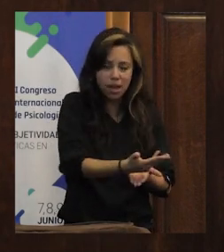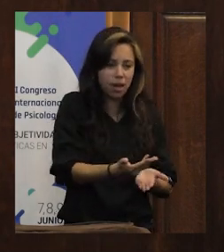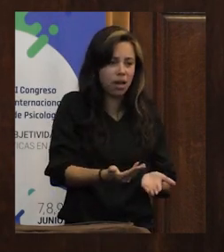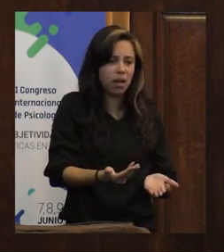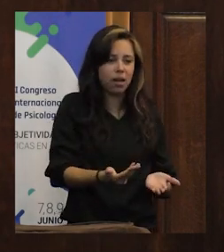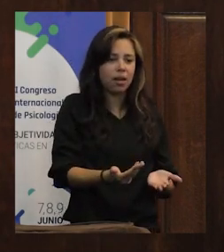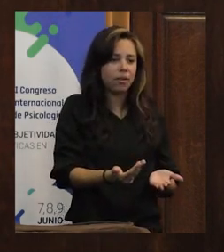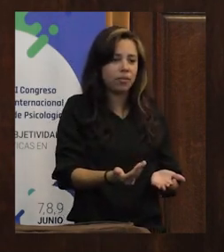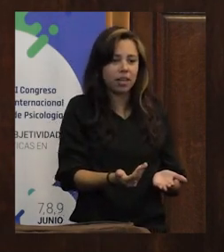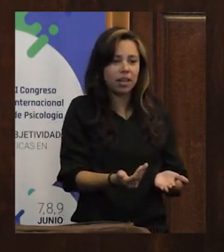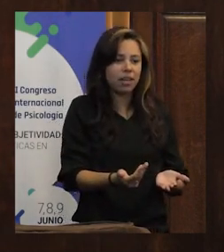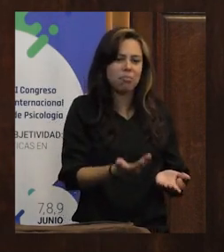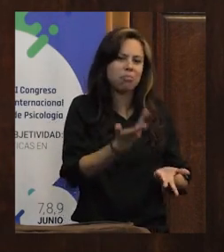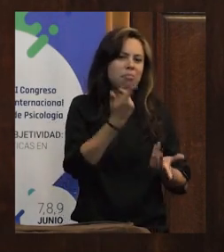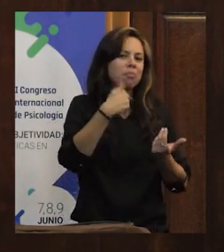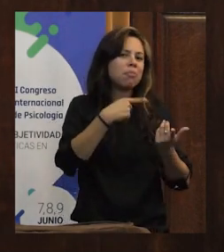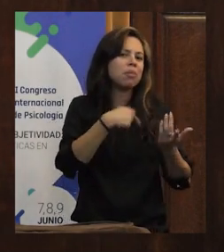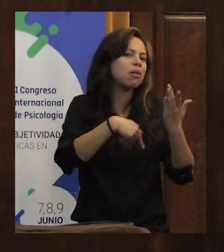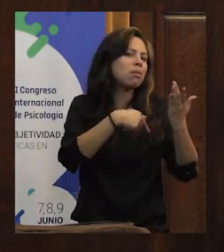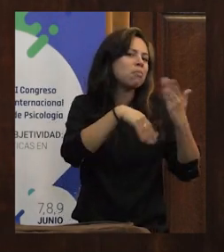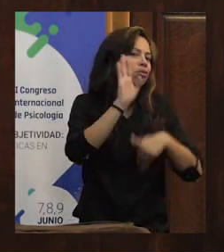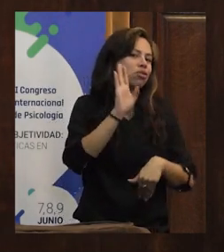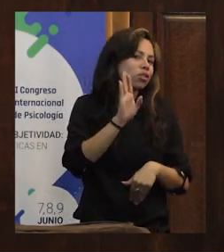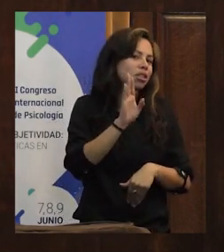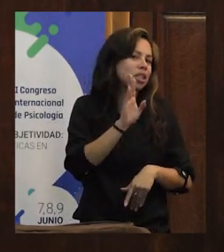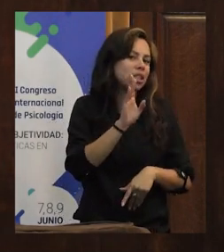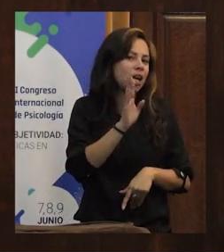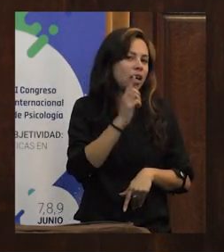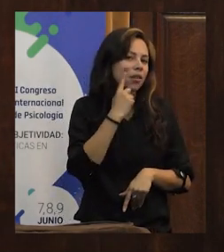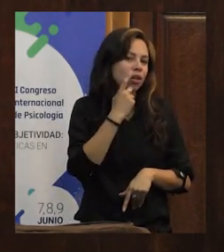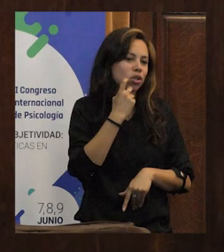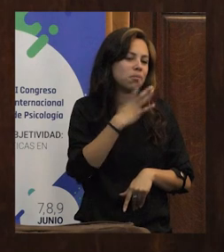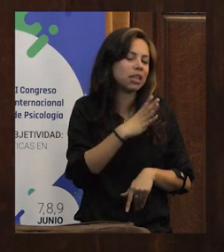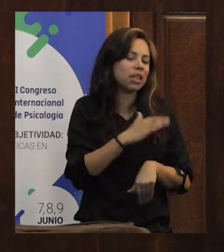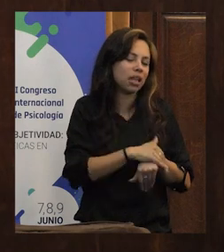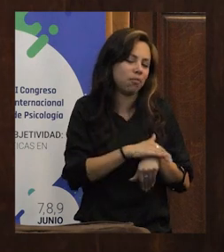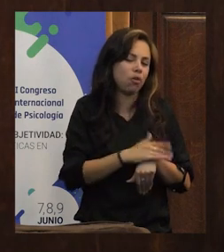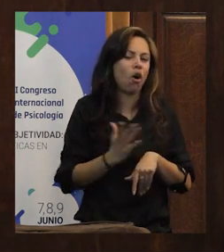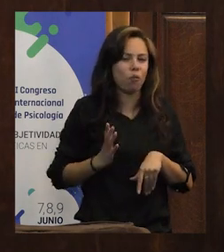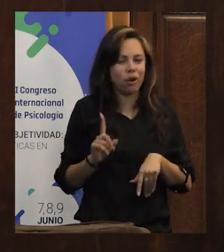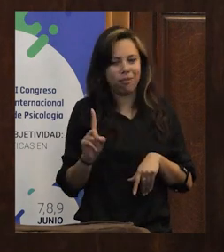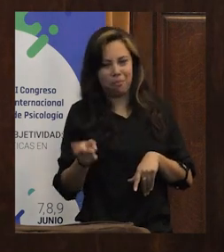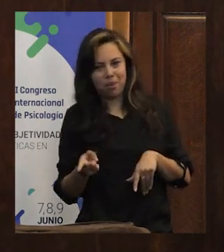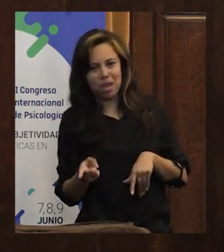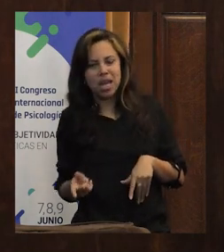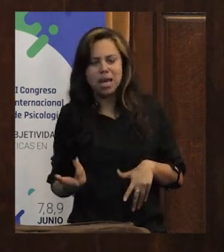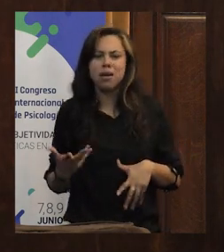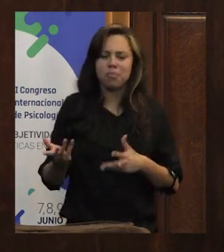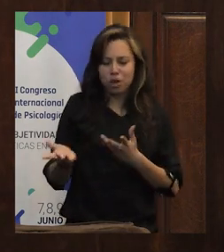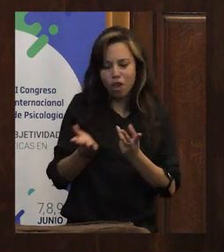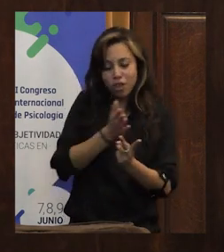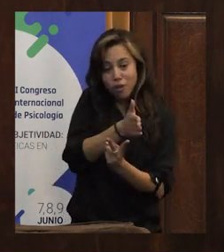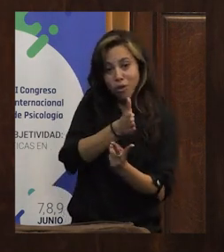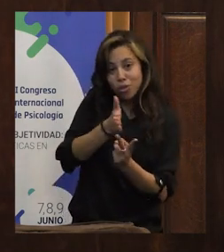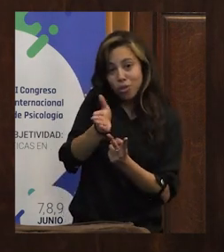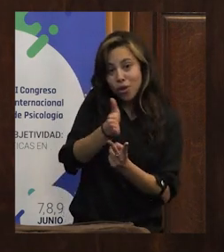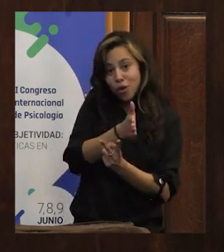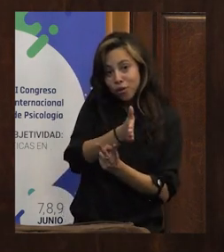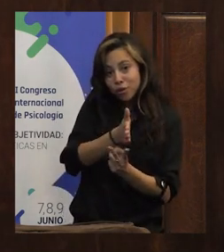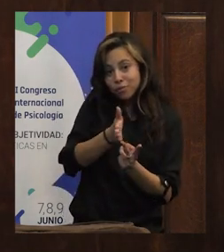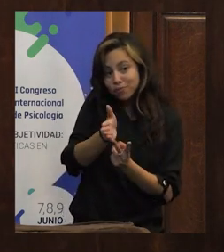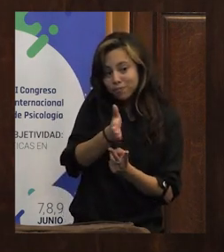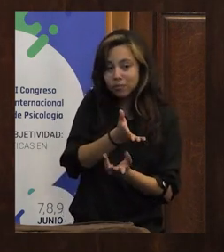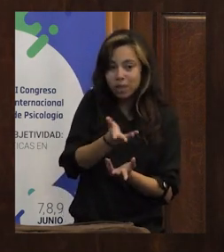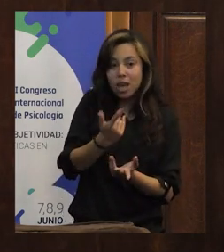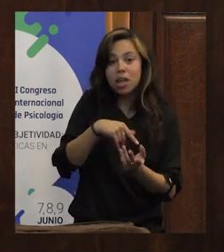de gêneros diversos, têm culpa. Agora, se tu vas para o campo de